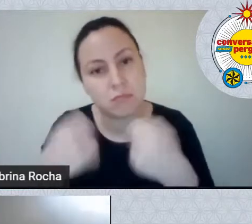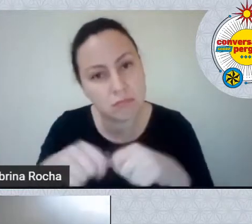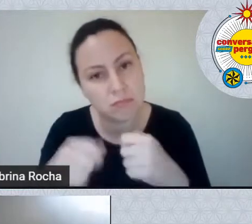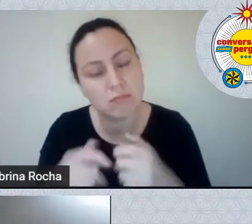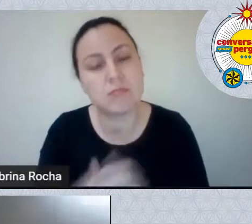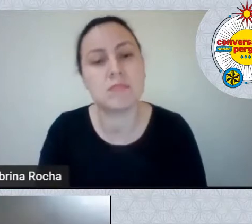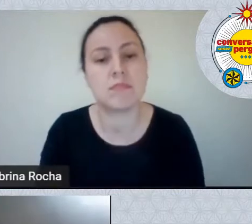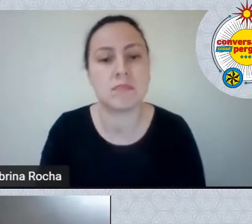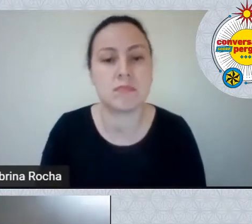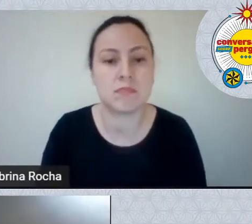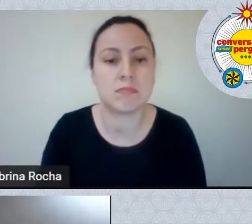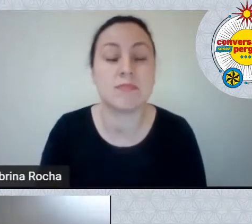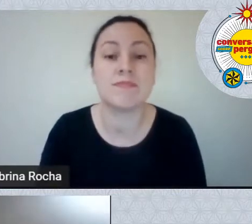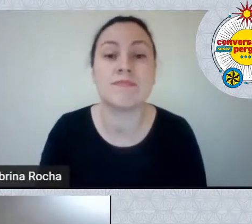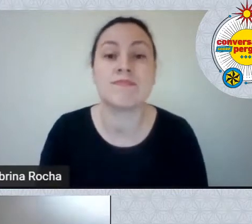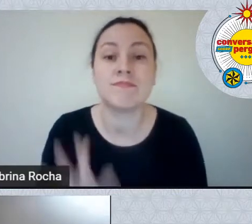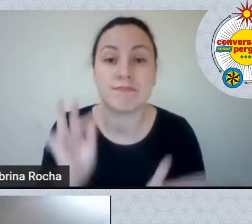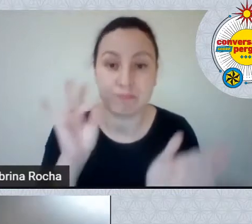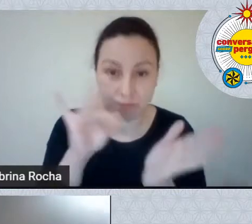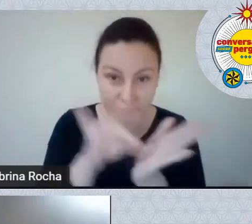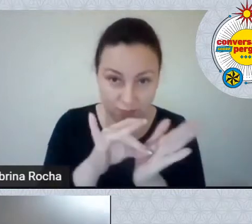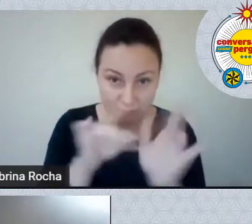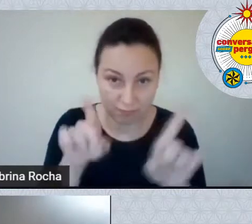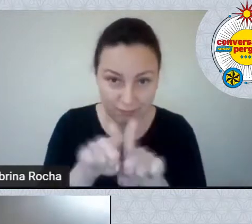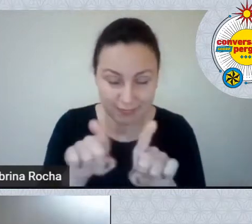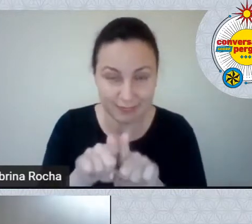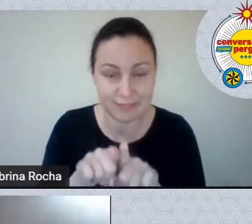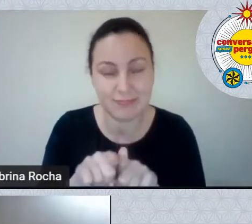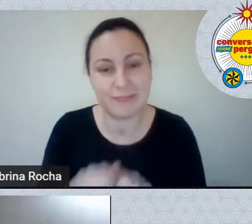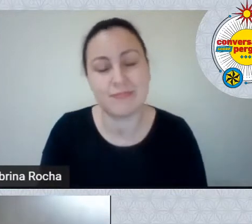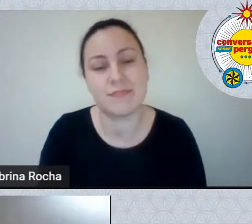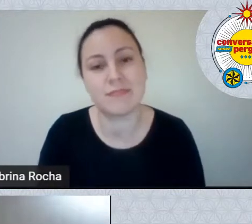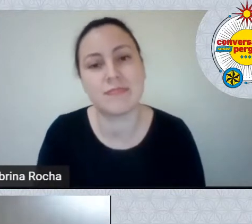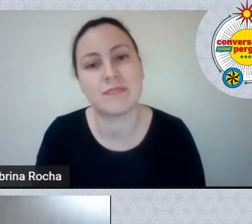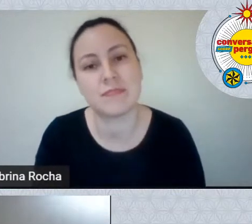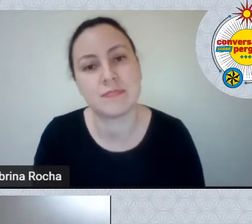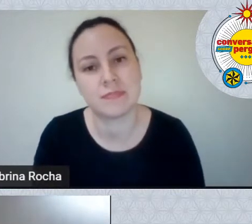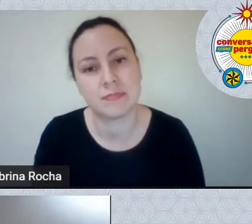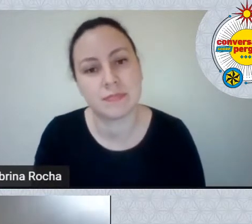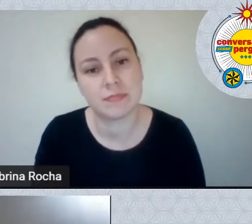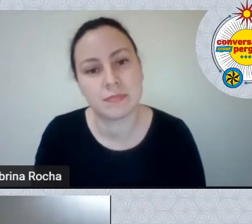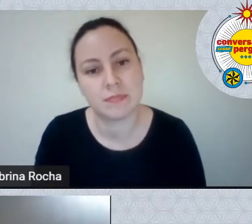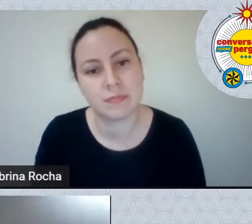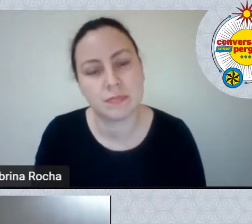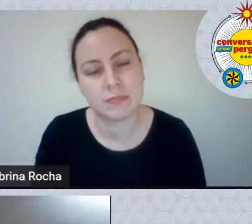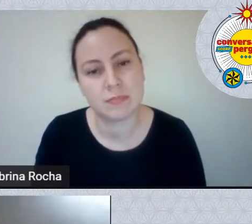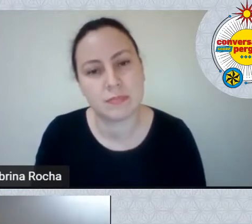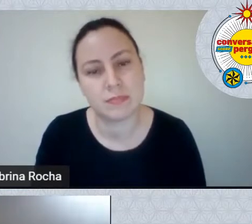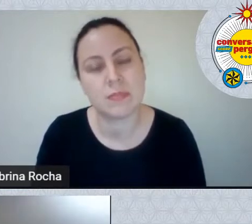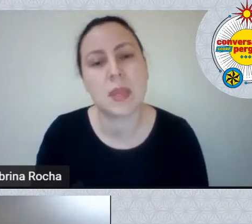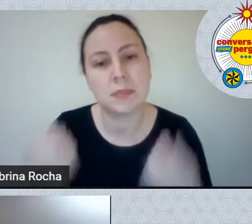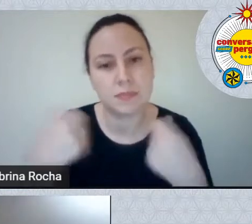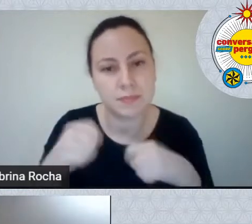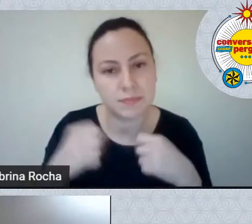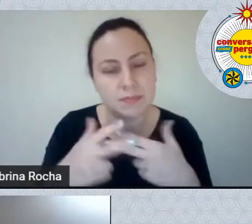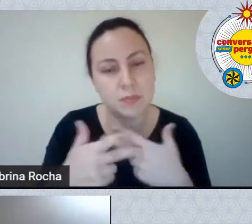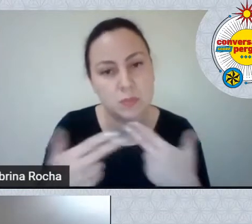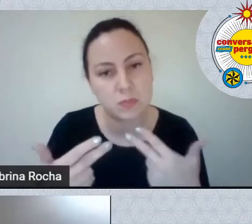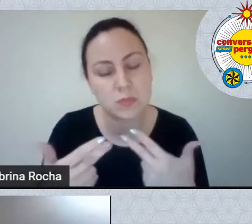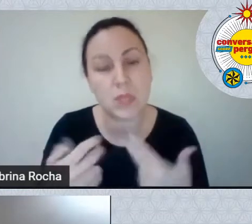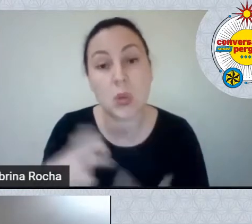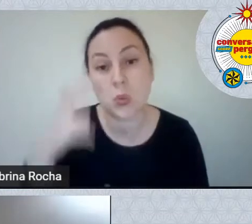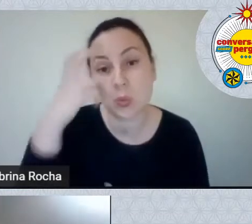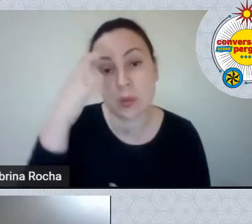comuns verdadeiros, não falsos e produzidos pela ocasião. Né? E precisamos de uma coisa que a cultura